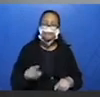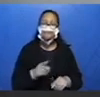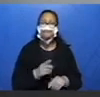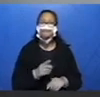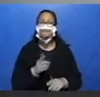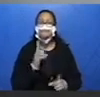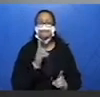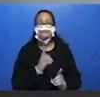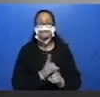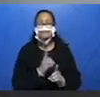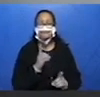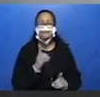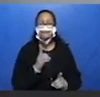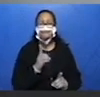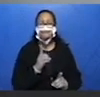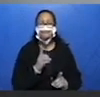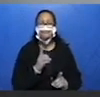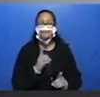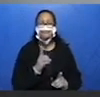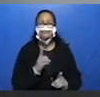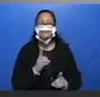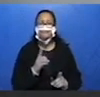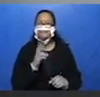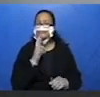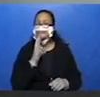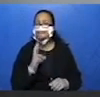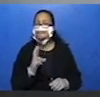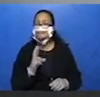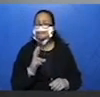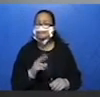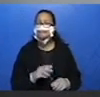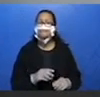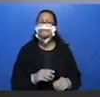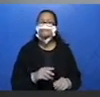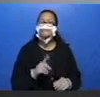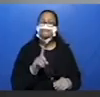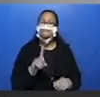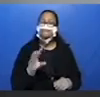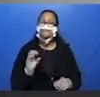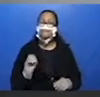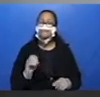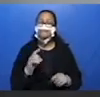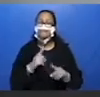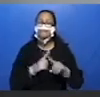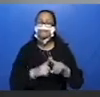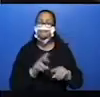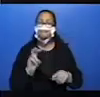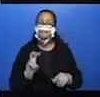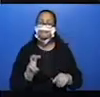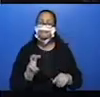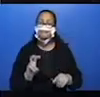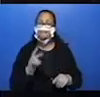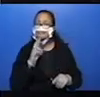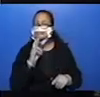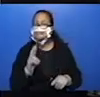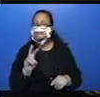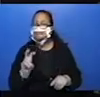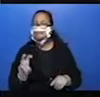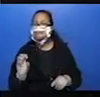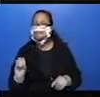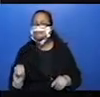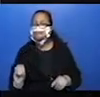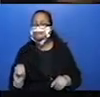vocês. Então, 10 vezes 5, 50. O que eu vou fazer com esse resultado? Eu vou registrar,